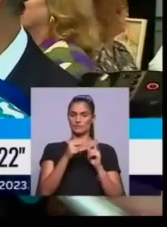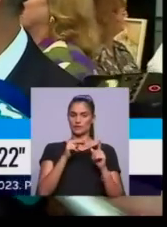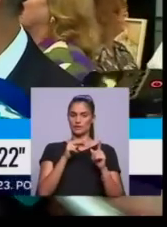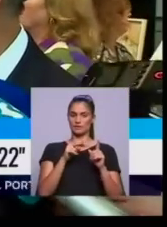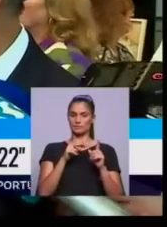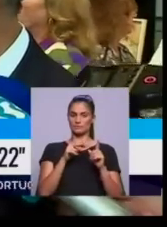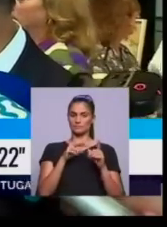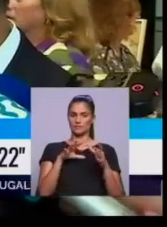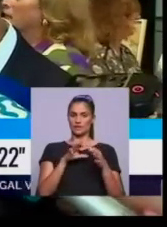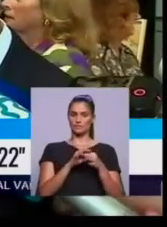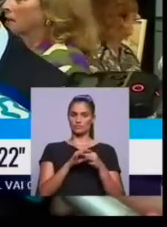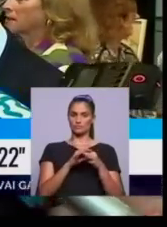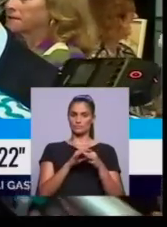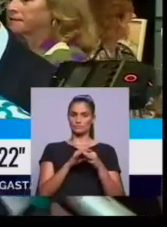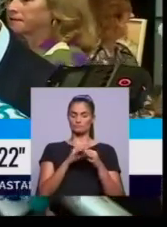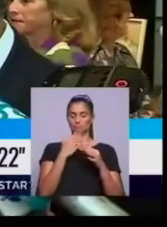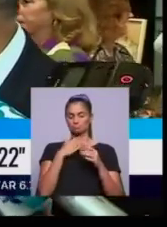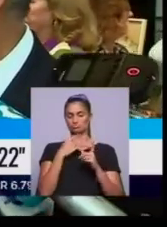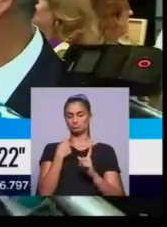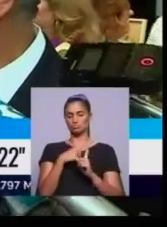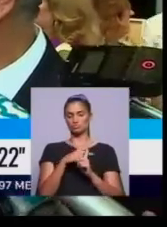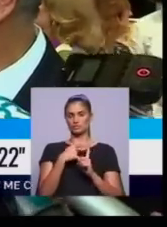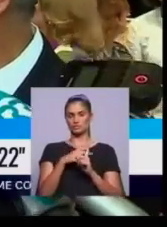relativamente otimista